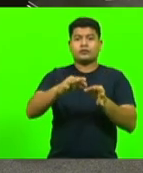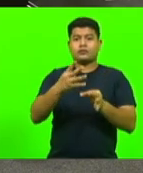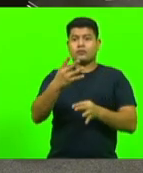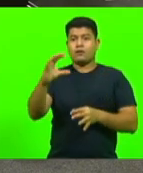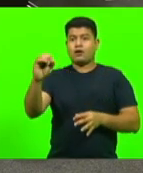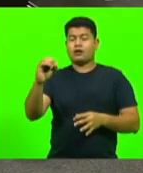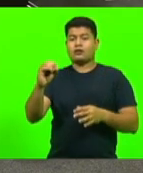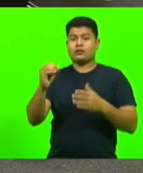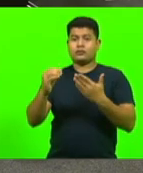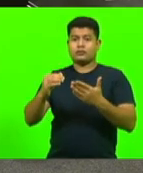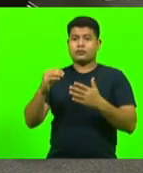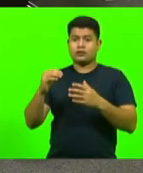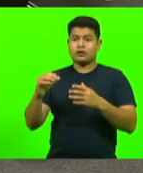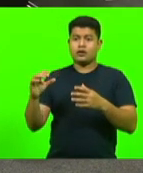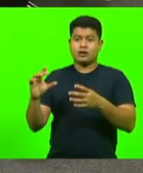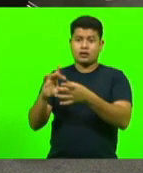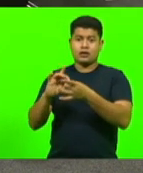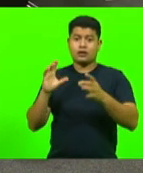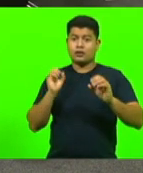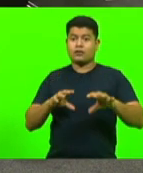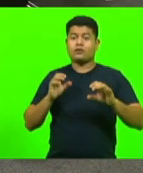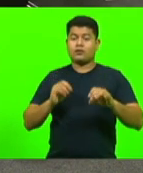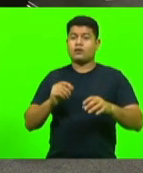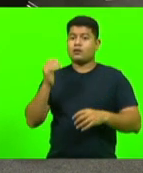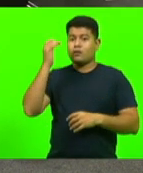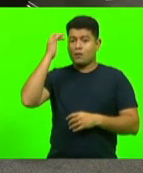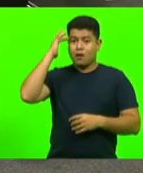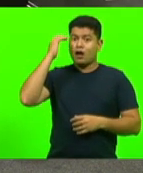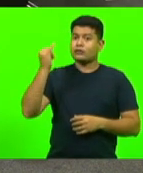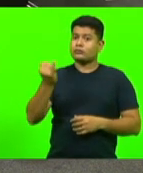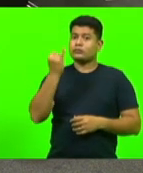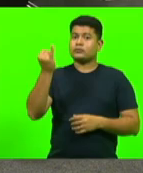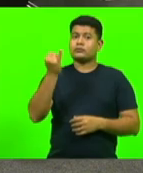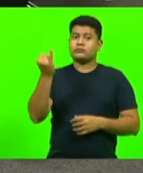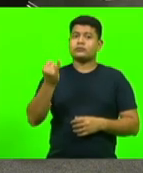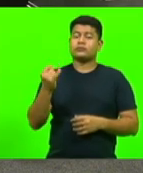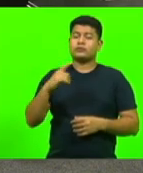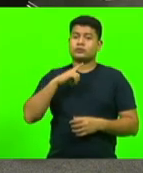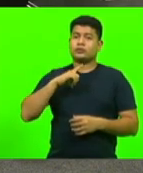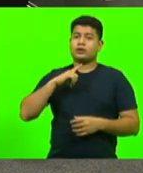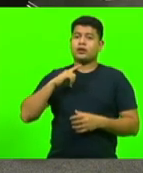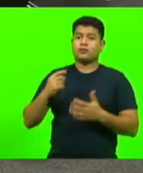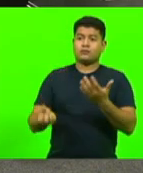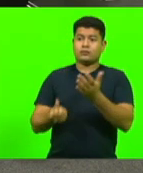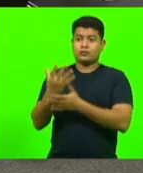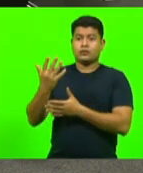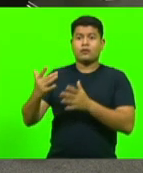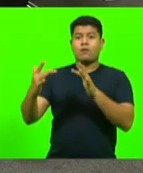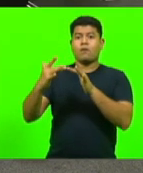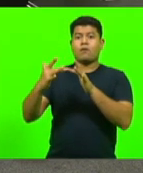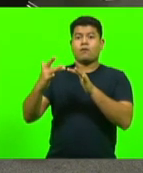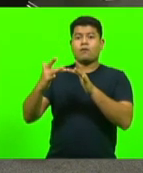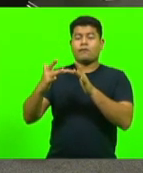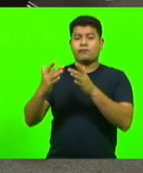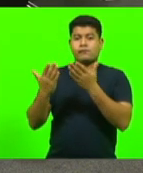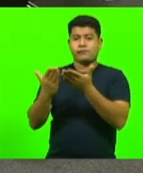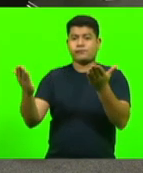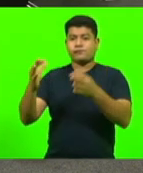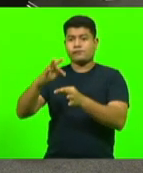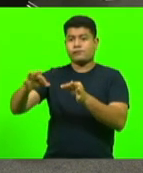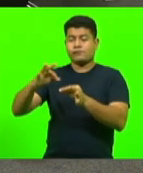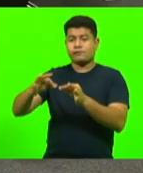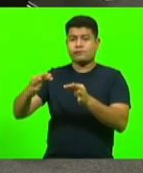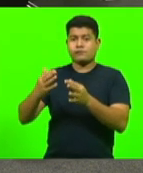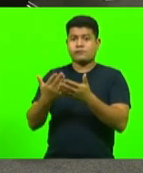eu acho que é fundamental a gente estabeleceu de alguma maneira estabelecer um contato com essas entidades e